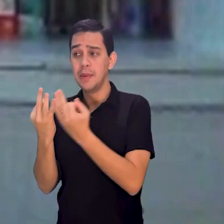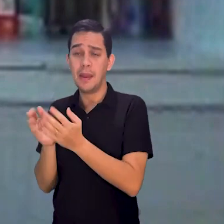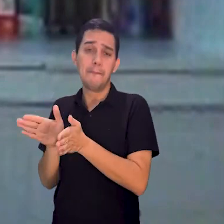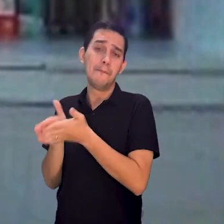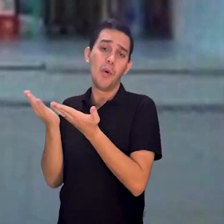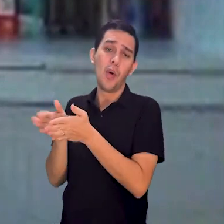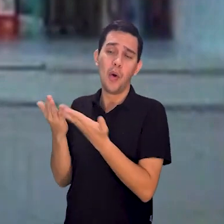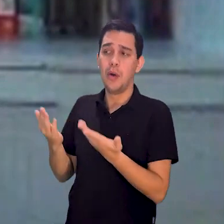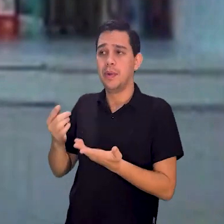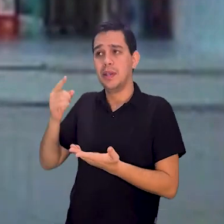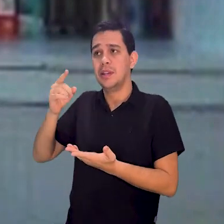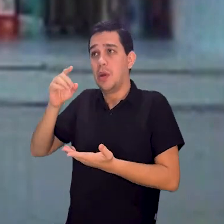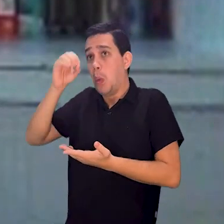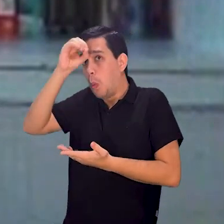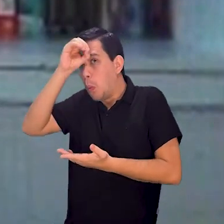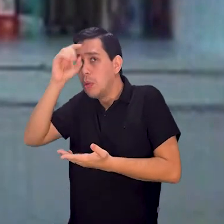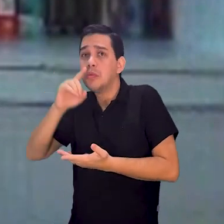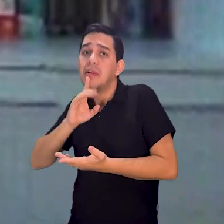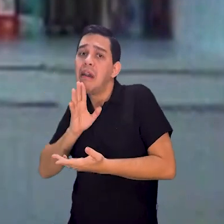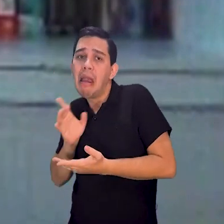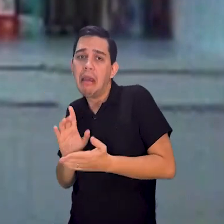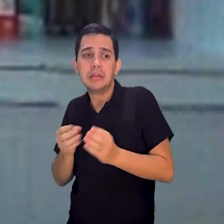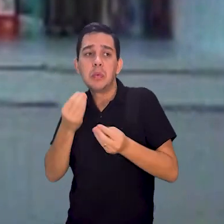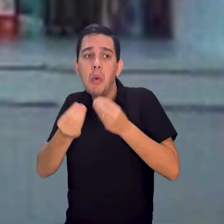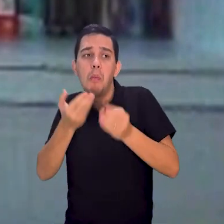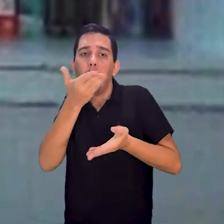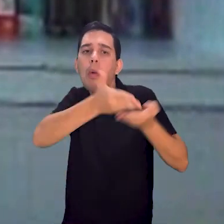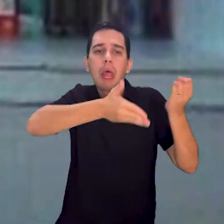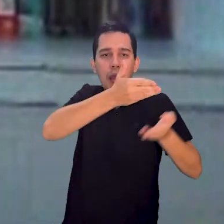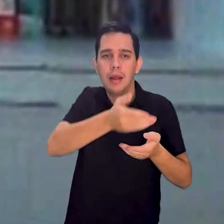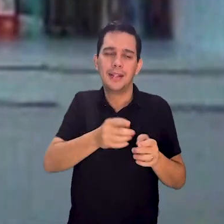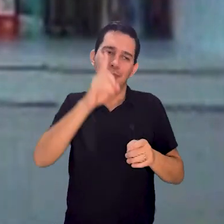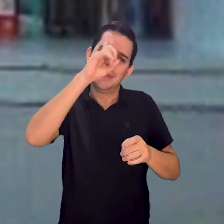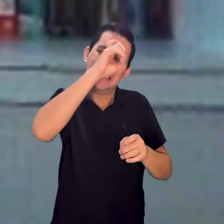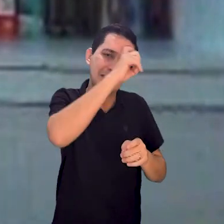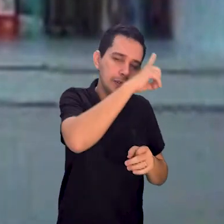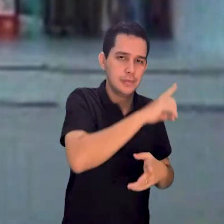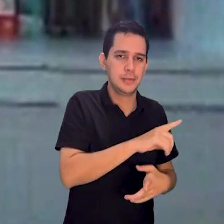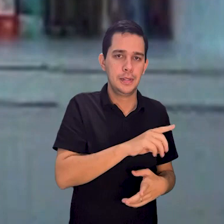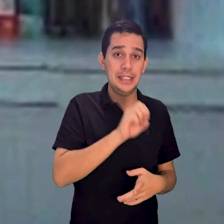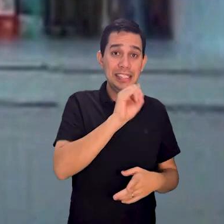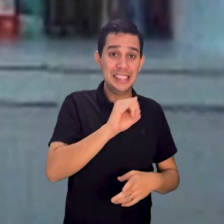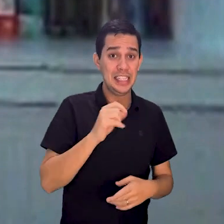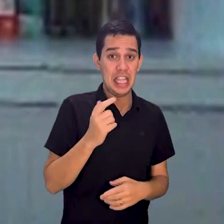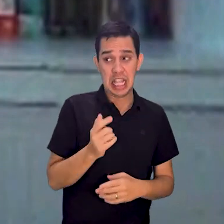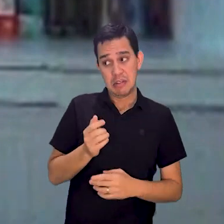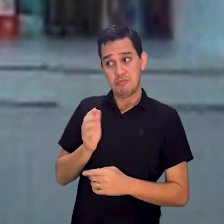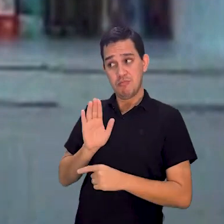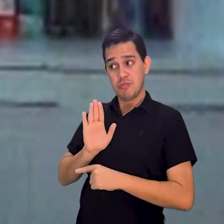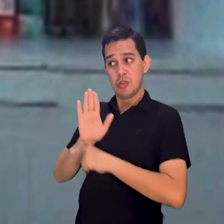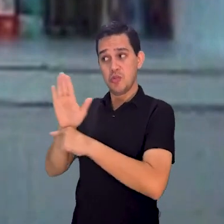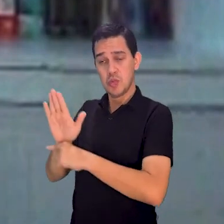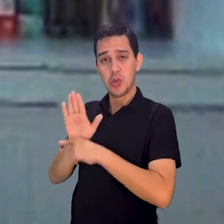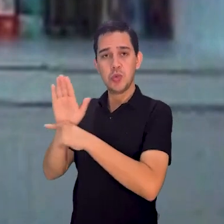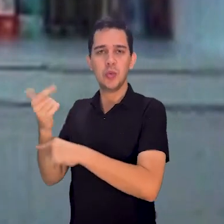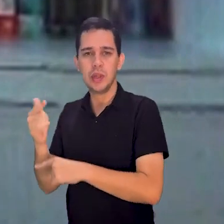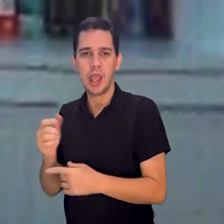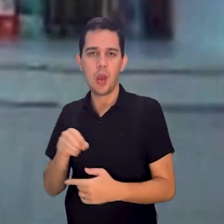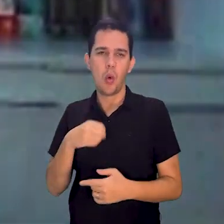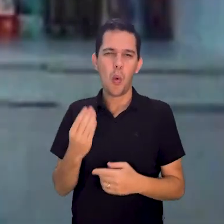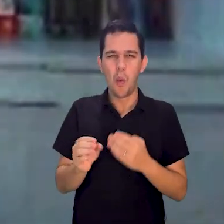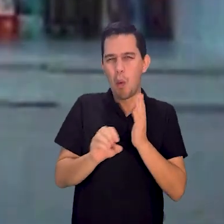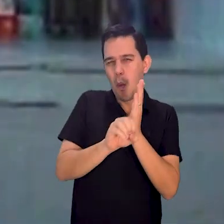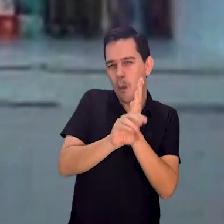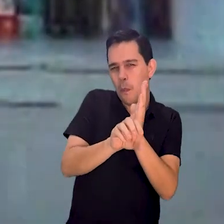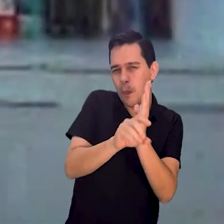Então, é compreensível que as famílias não recebam, porque se você não tem um suporte, se você não